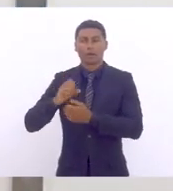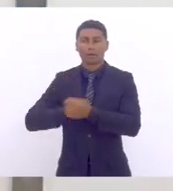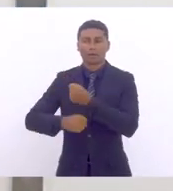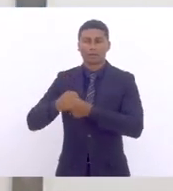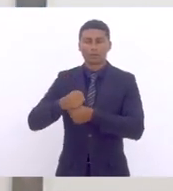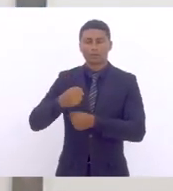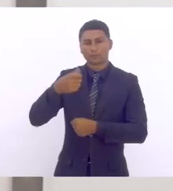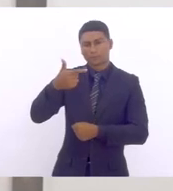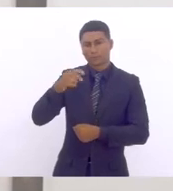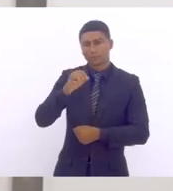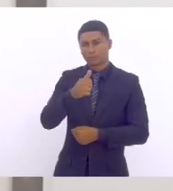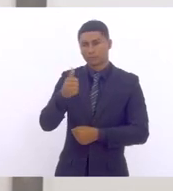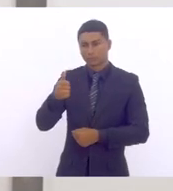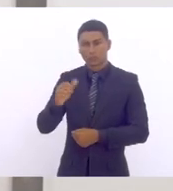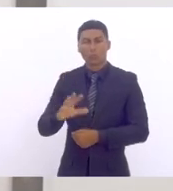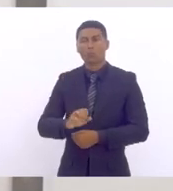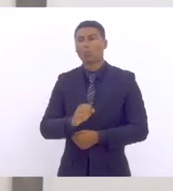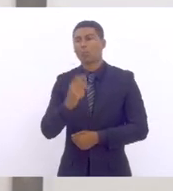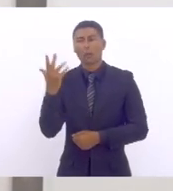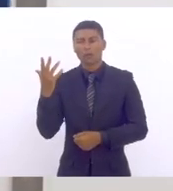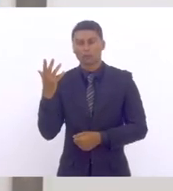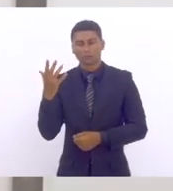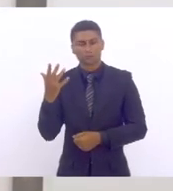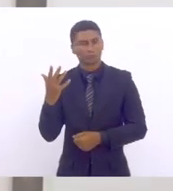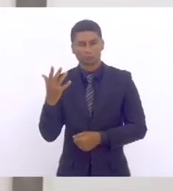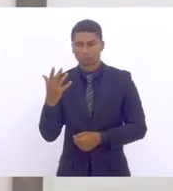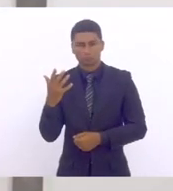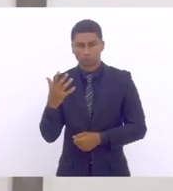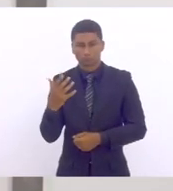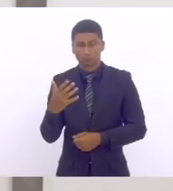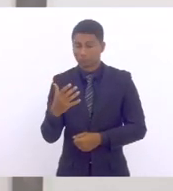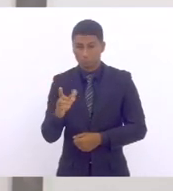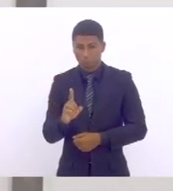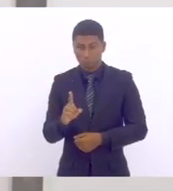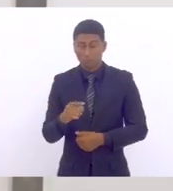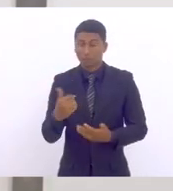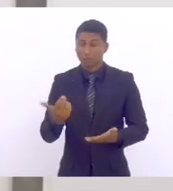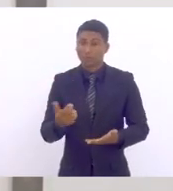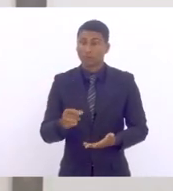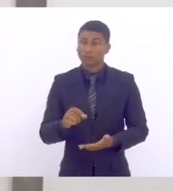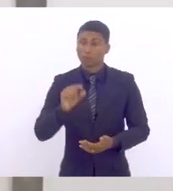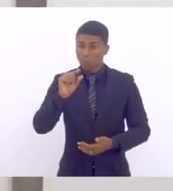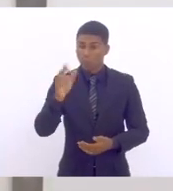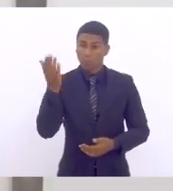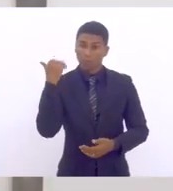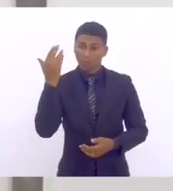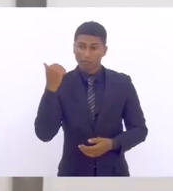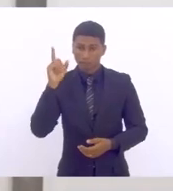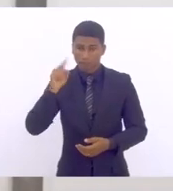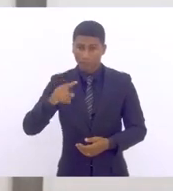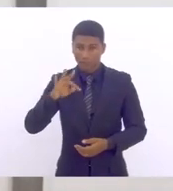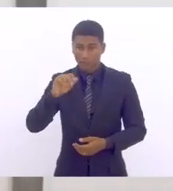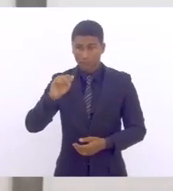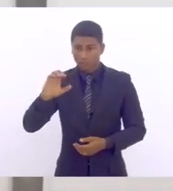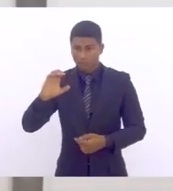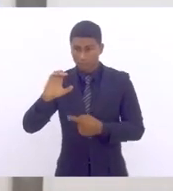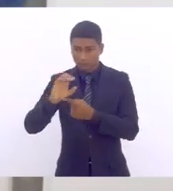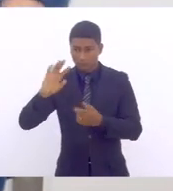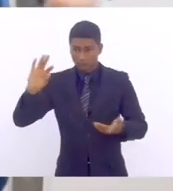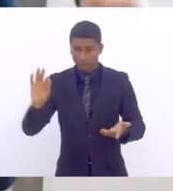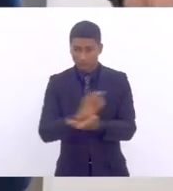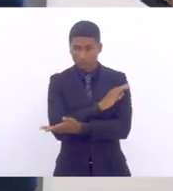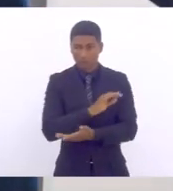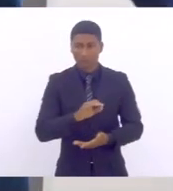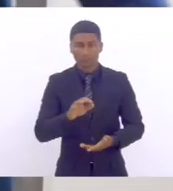São todas recentes. Isso significa dizer que não é a singela assinatura de um TAC que